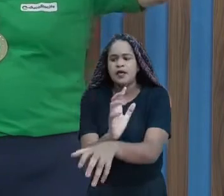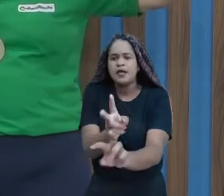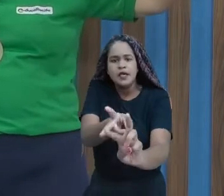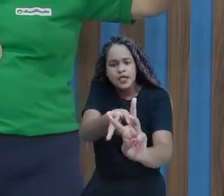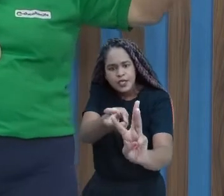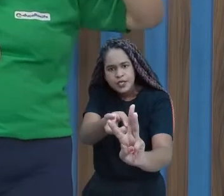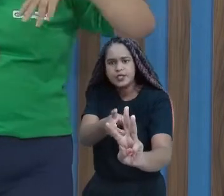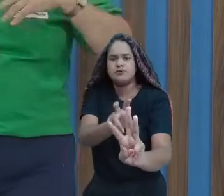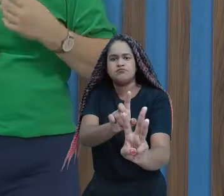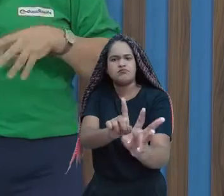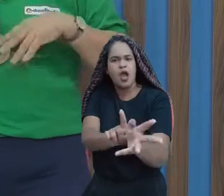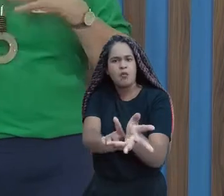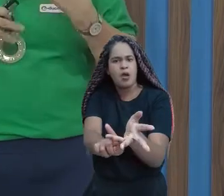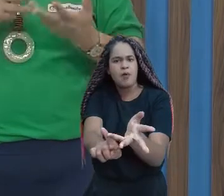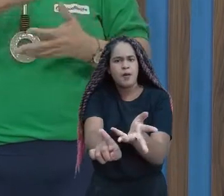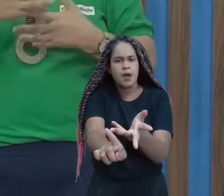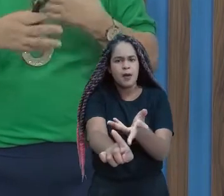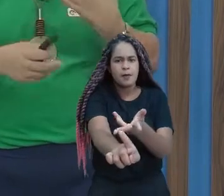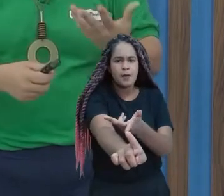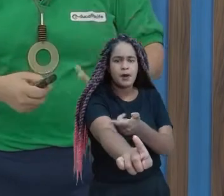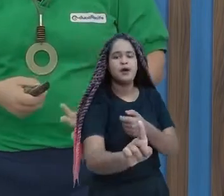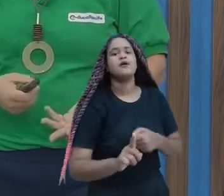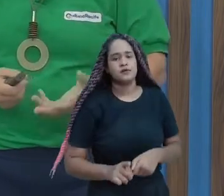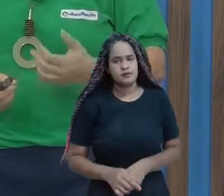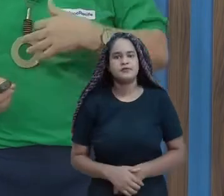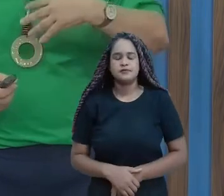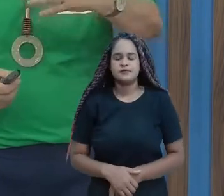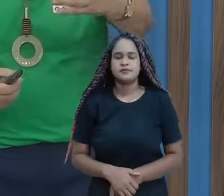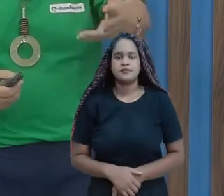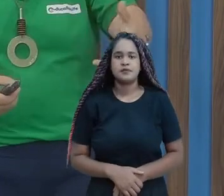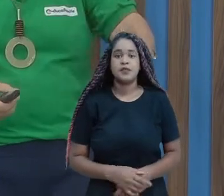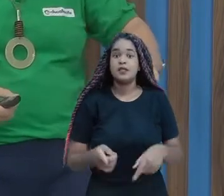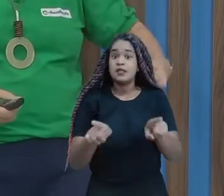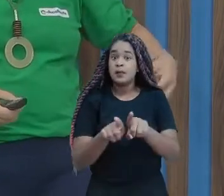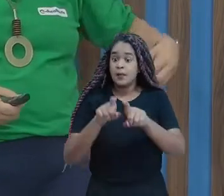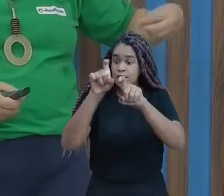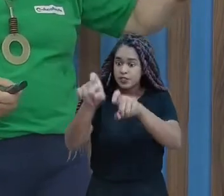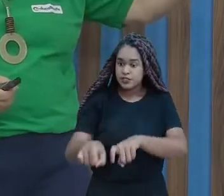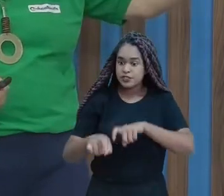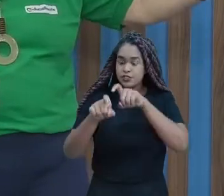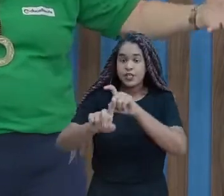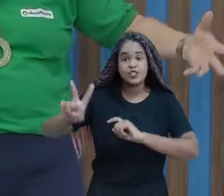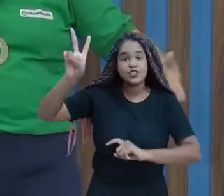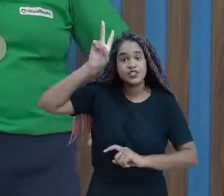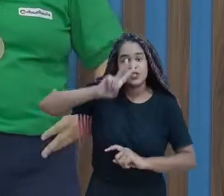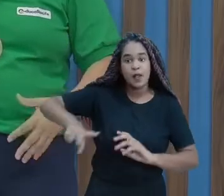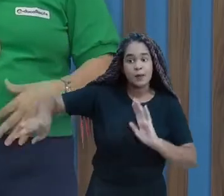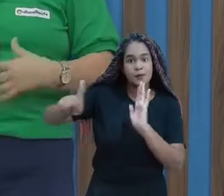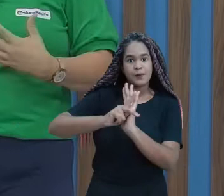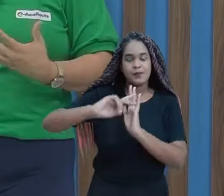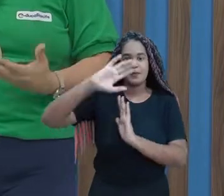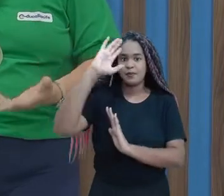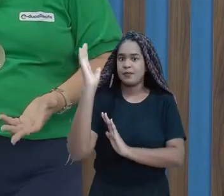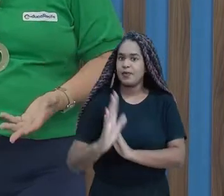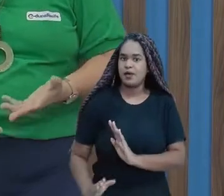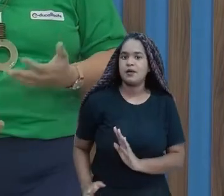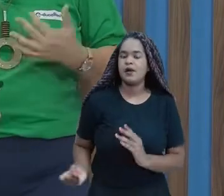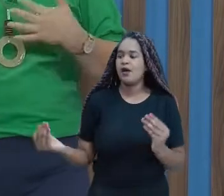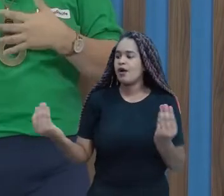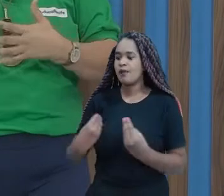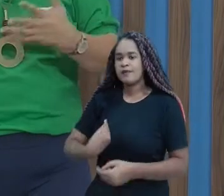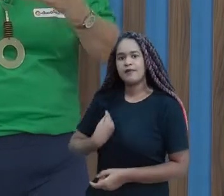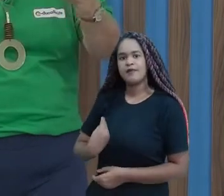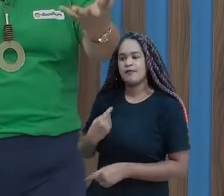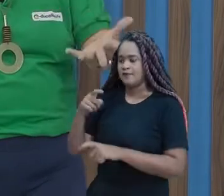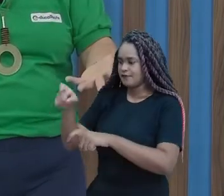dos indígenas, né? Todas as raízes do Brasil, dos engenhos, né? As histórias contadas a partir da vida nos